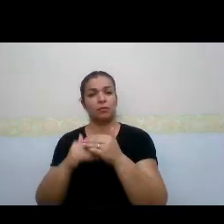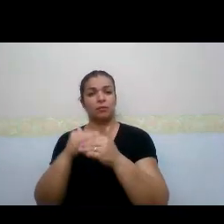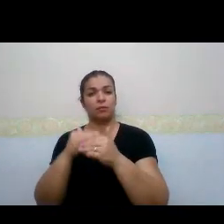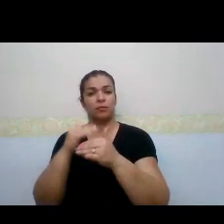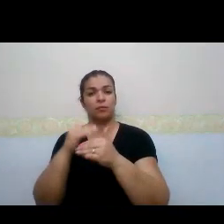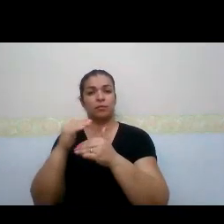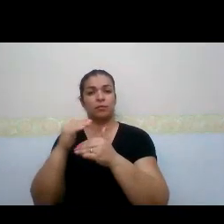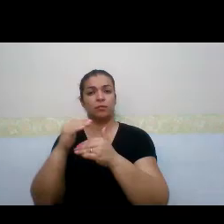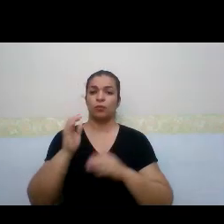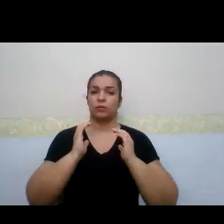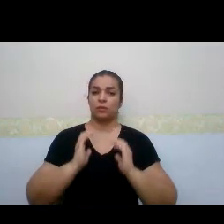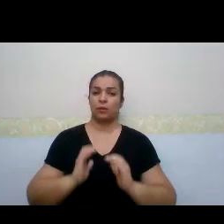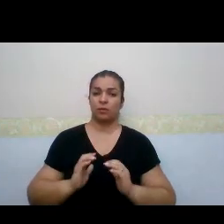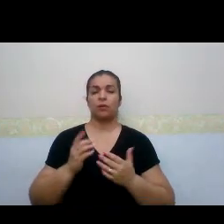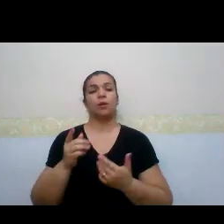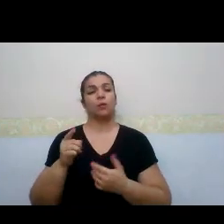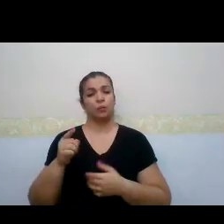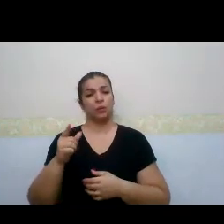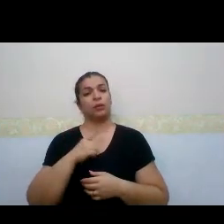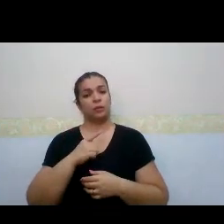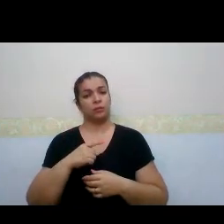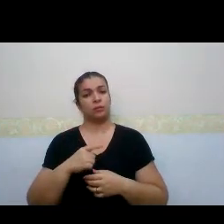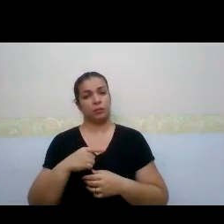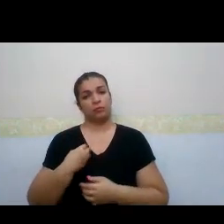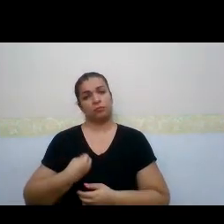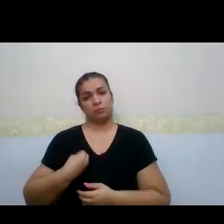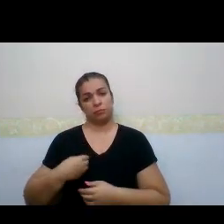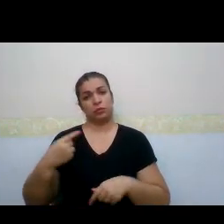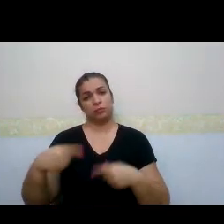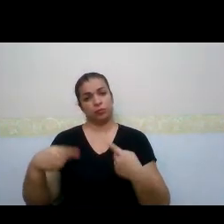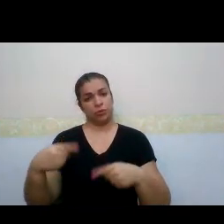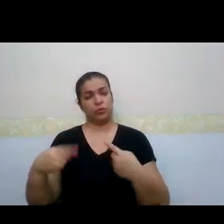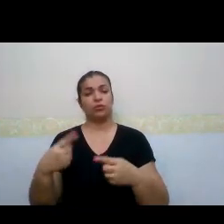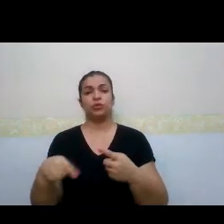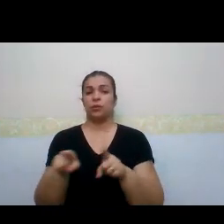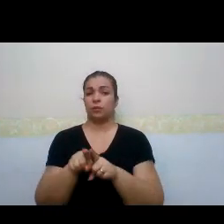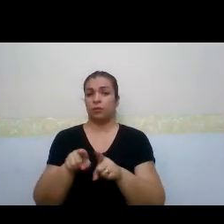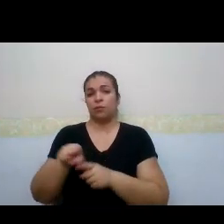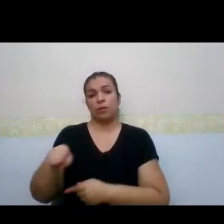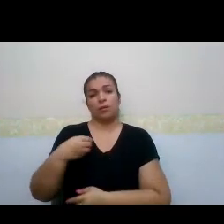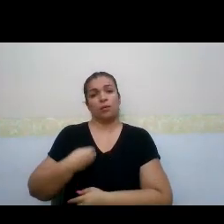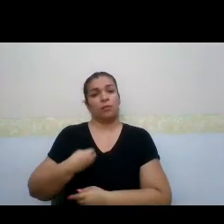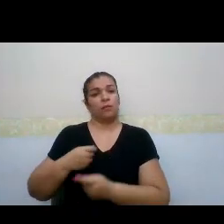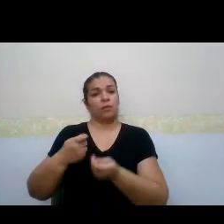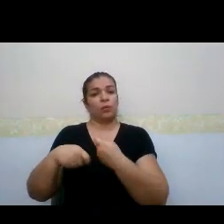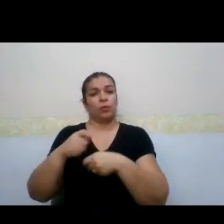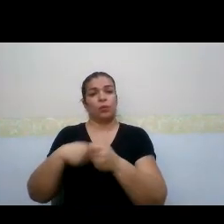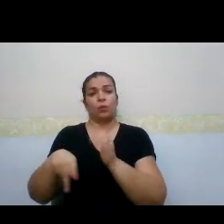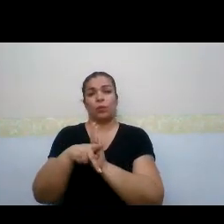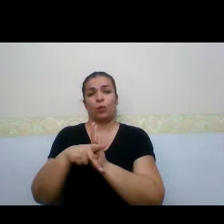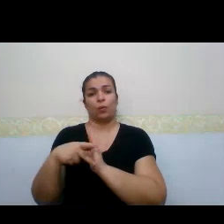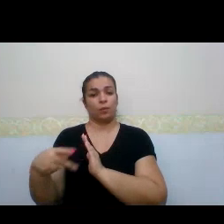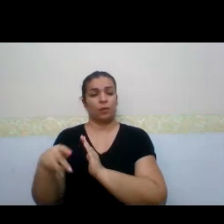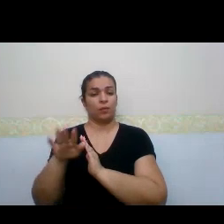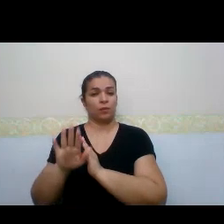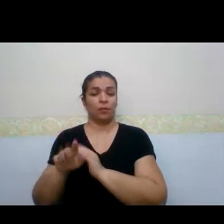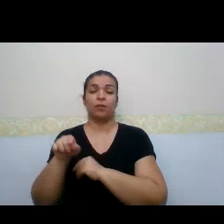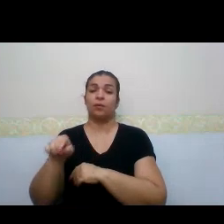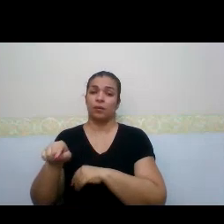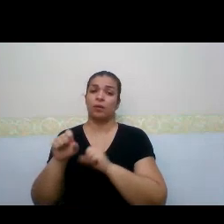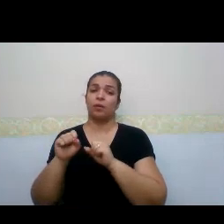ideais políticos e que ele tem uma realidade econômica. E que ele, inclusive, pode